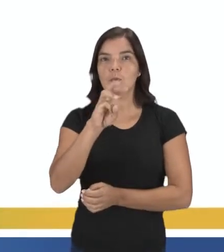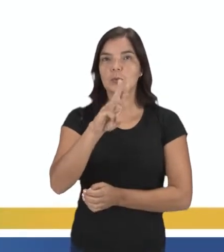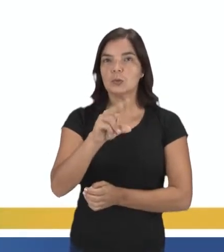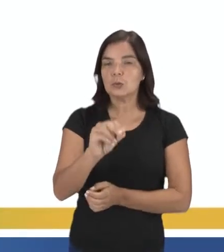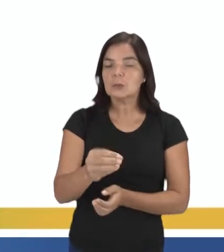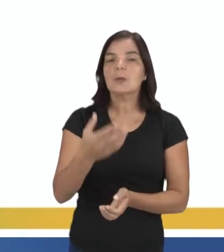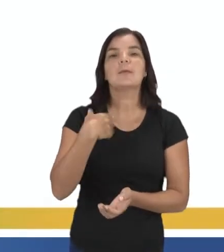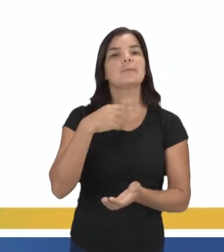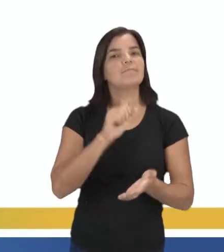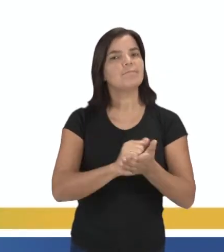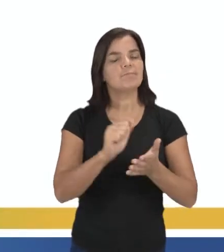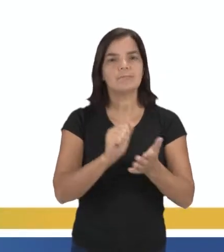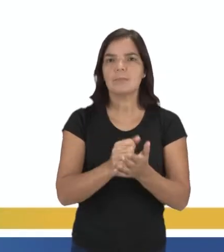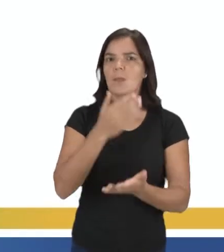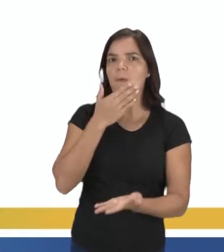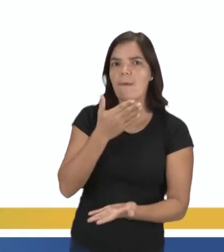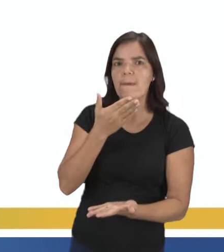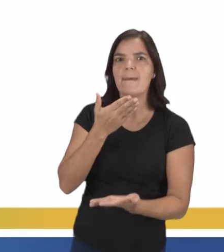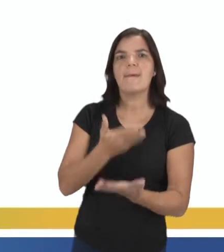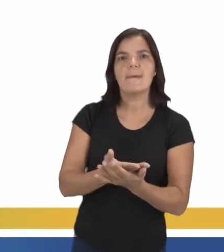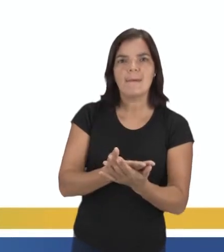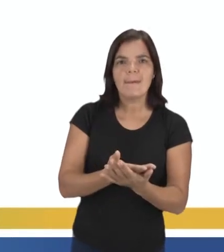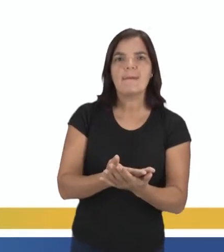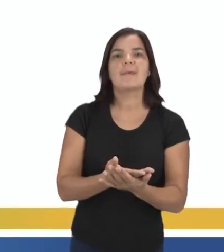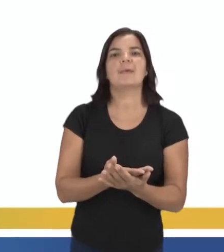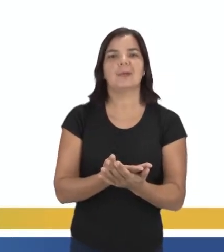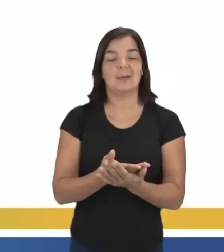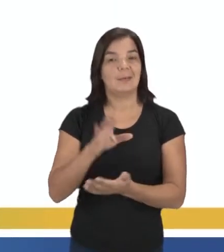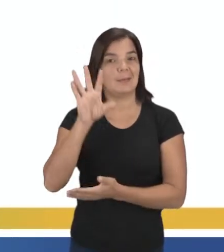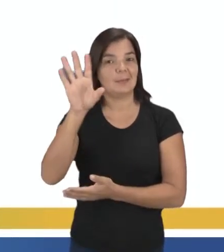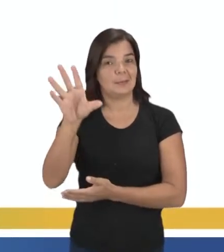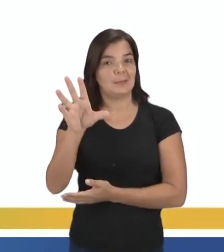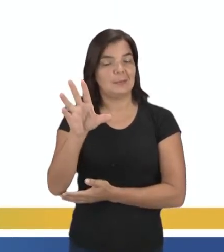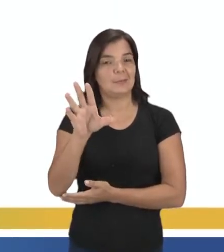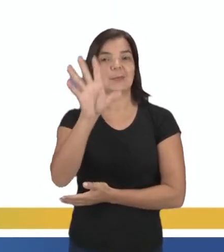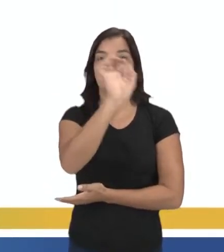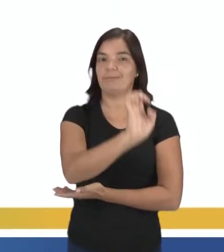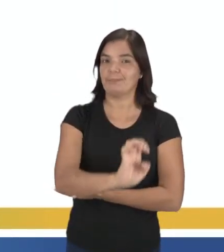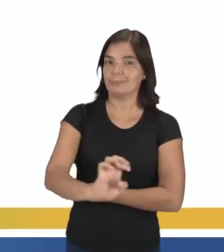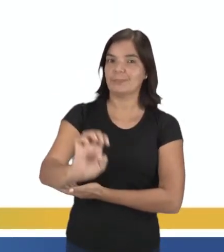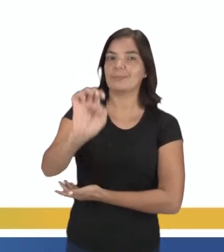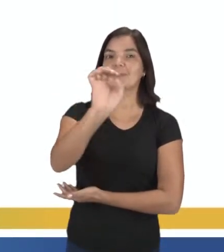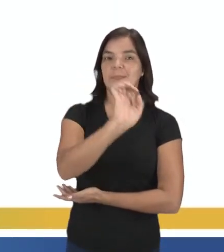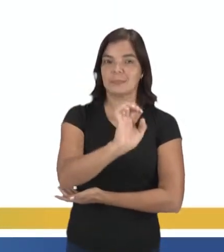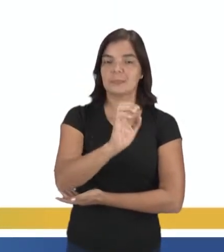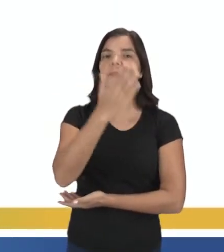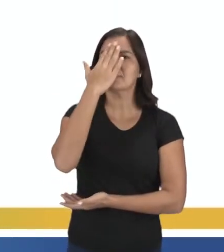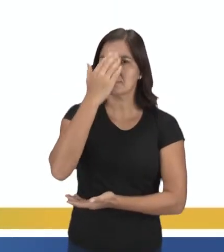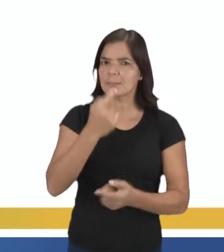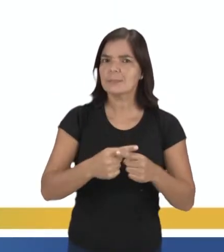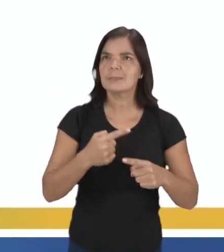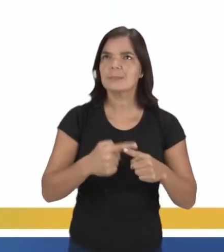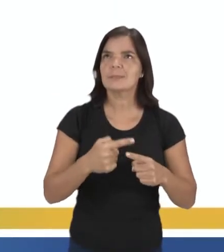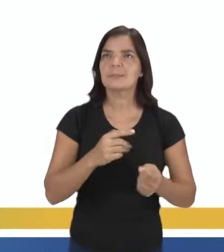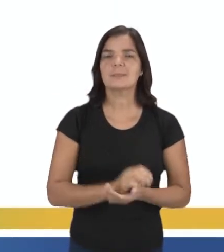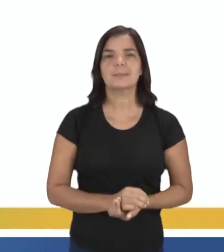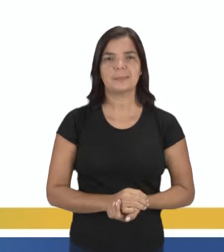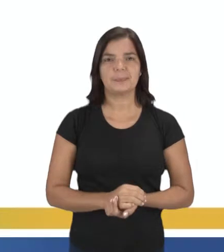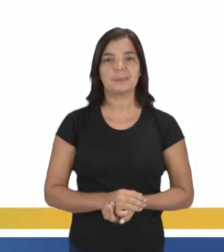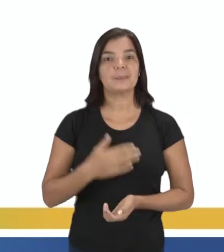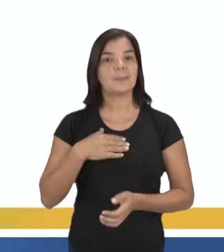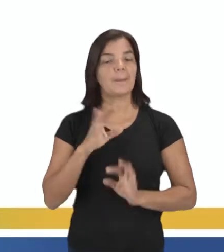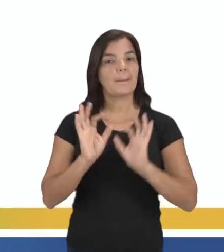assim que realmente causou um alvoroço lá pela Europa. E sabe por quê? Porque